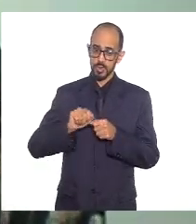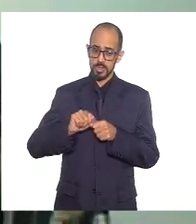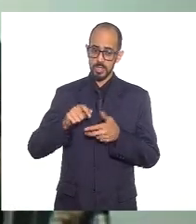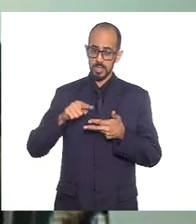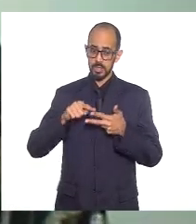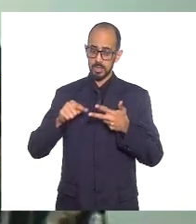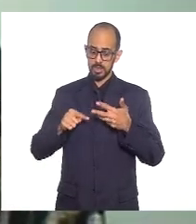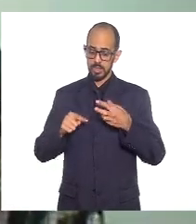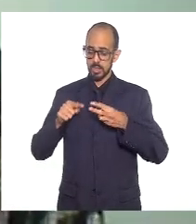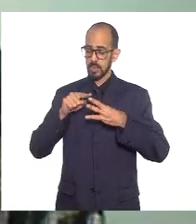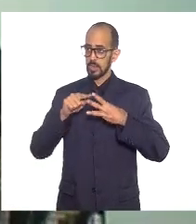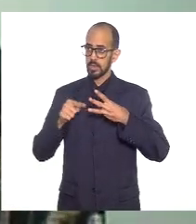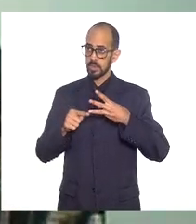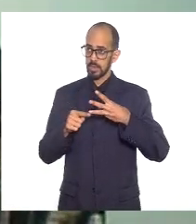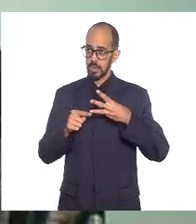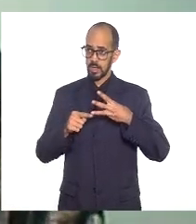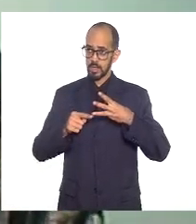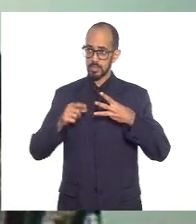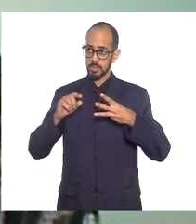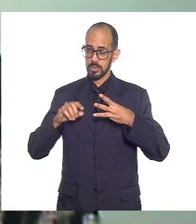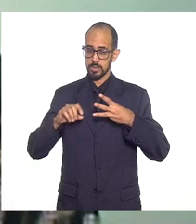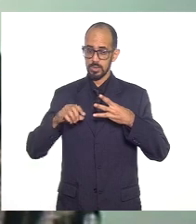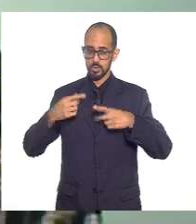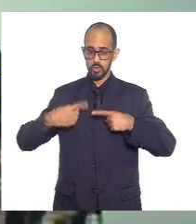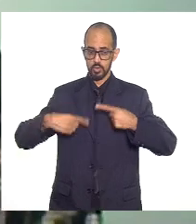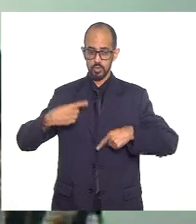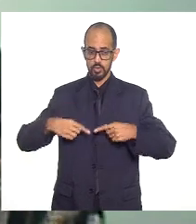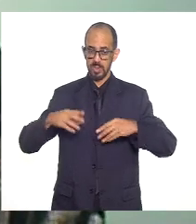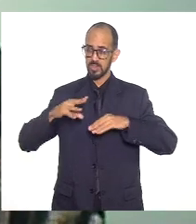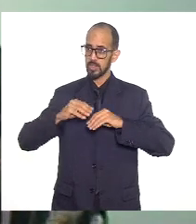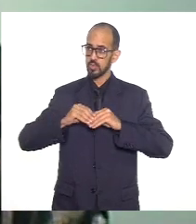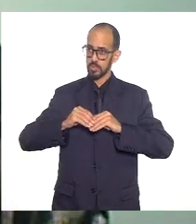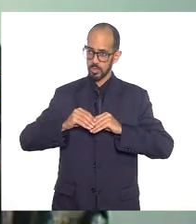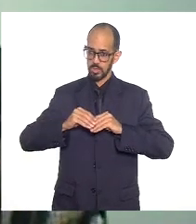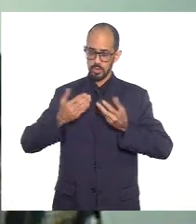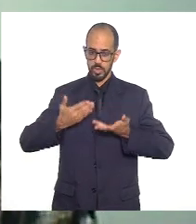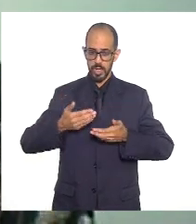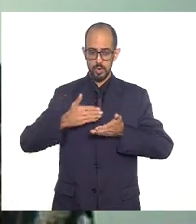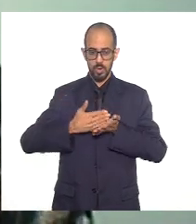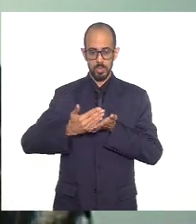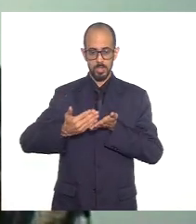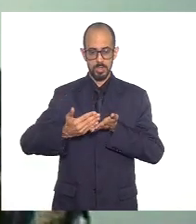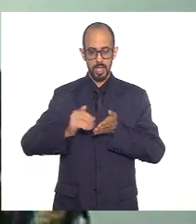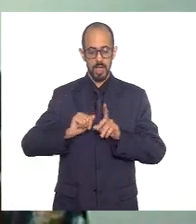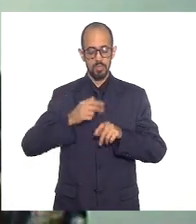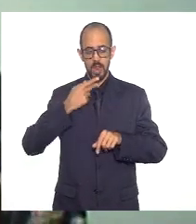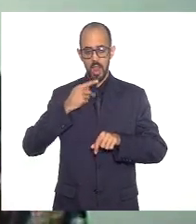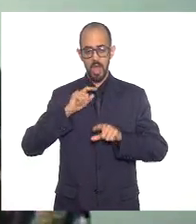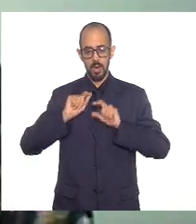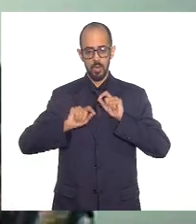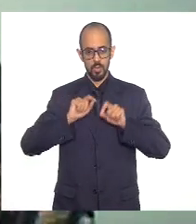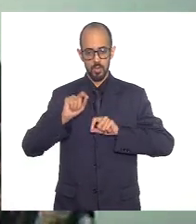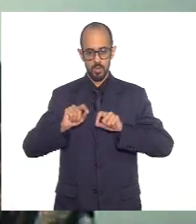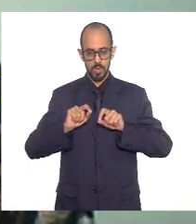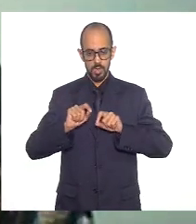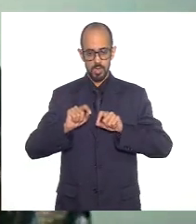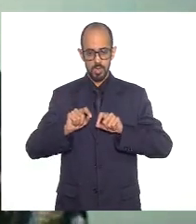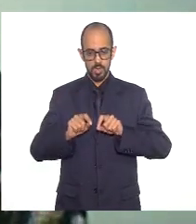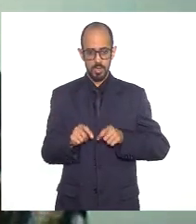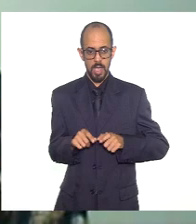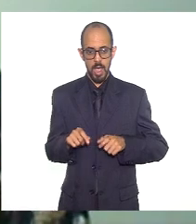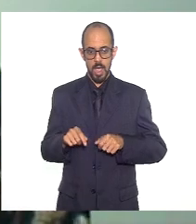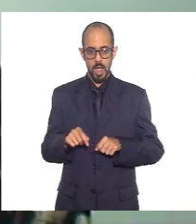já tive a oportunidade de discutir, e quero começar fazendo destaque, né, que a grande